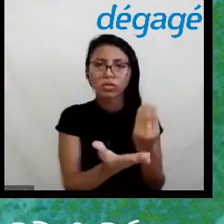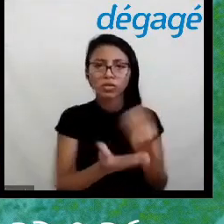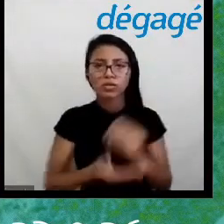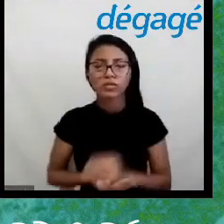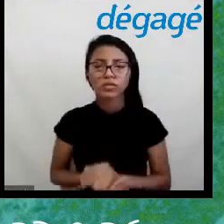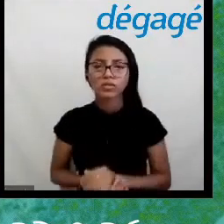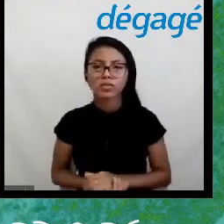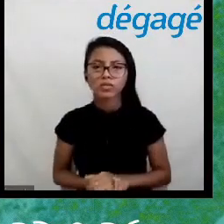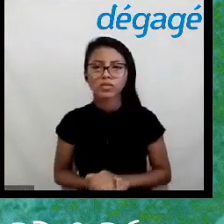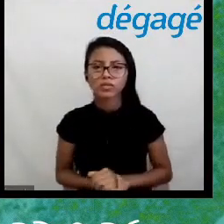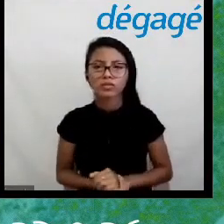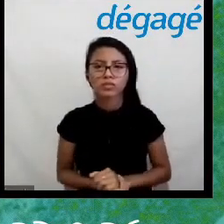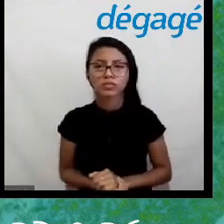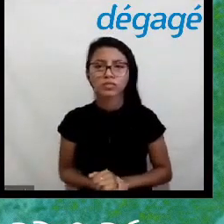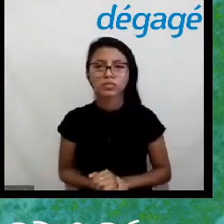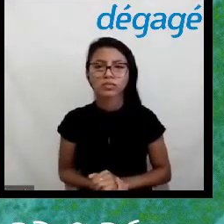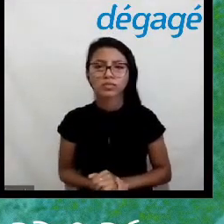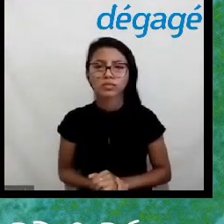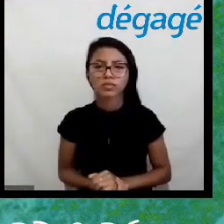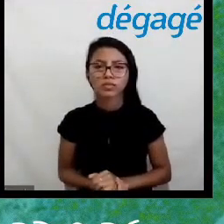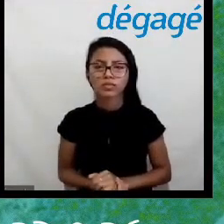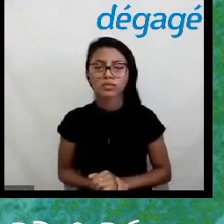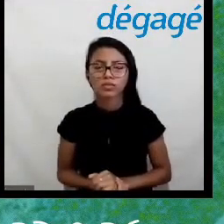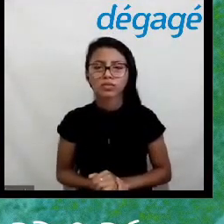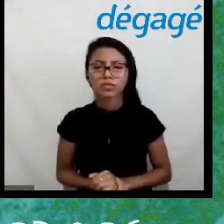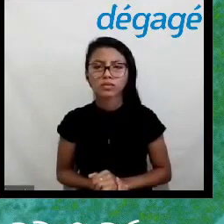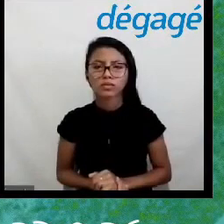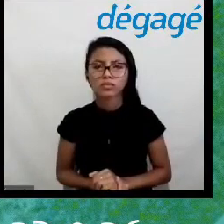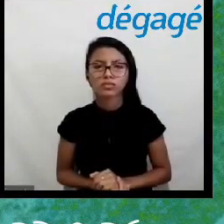simples. Isso, a gente tinha uma espécie de